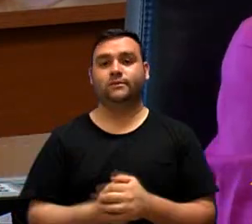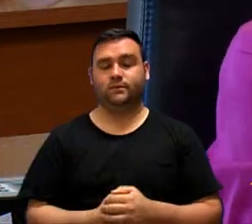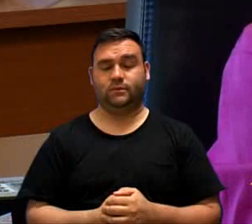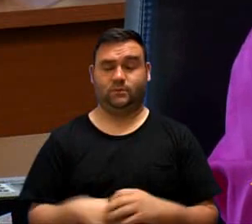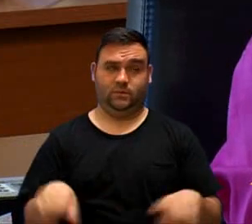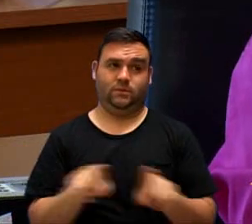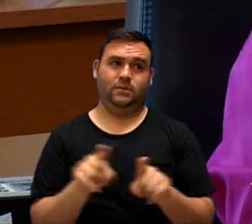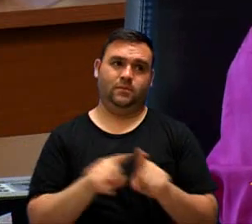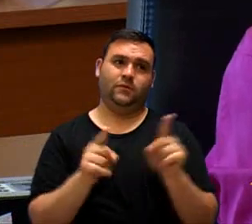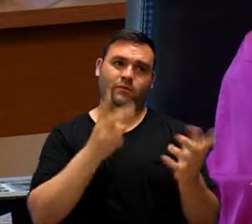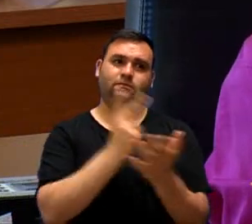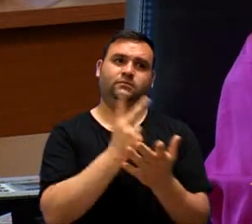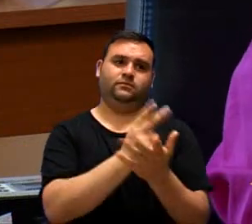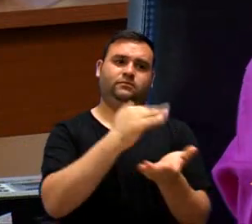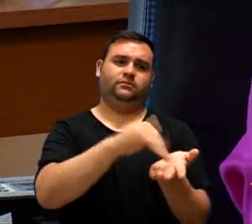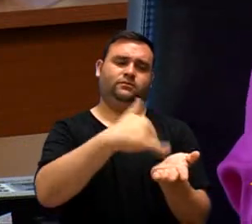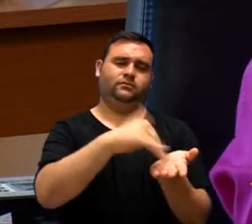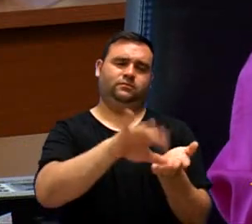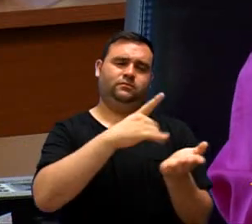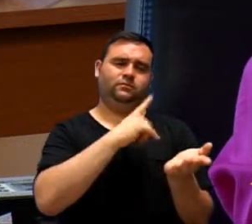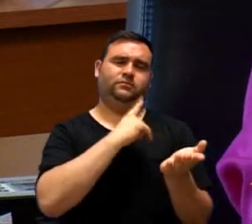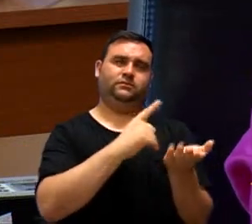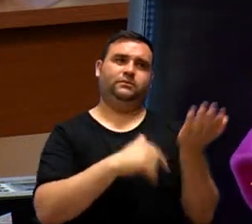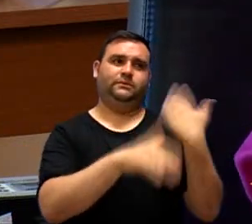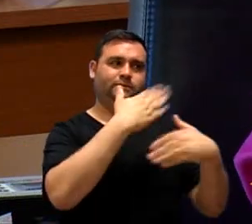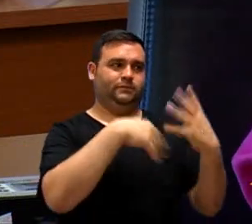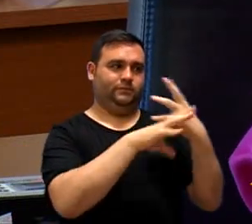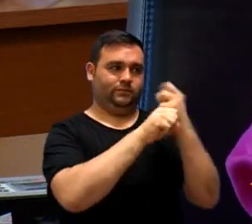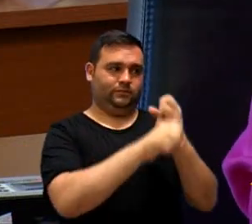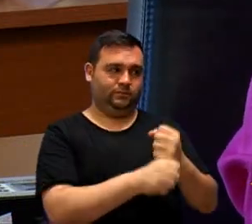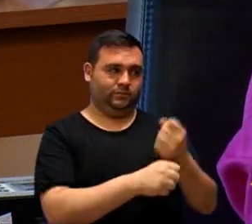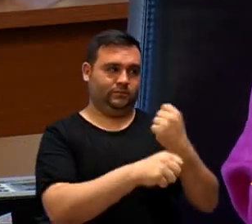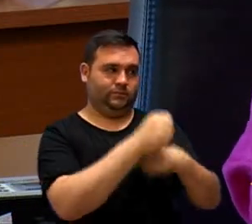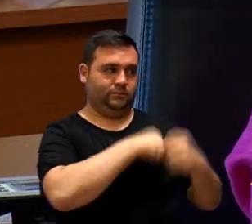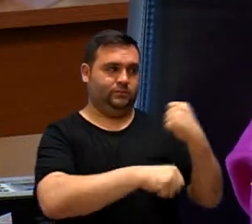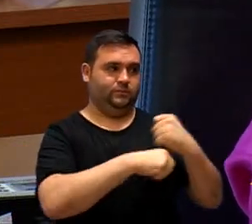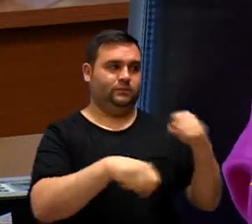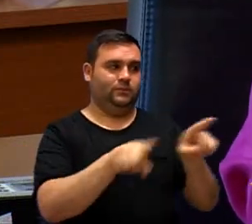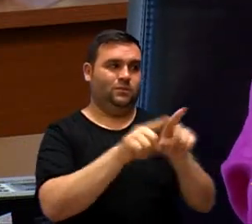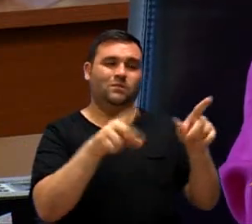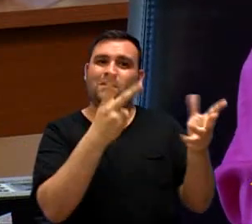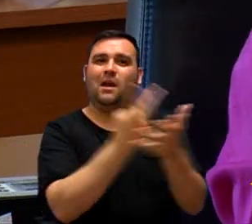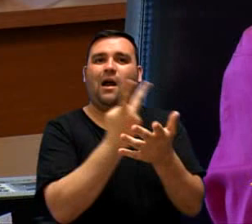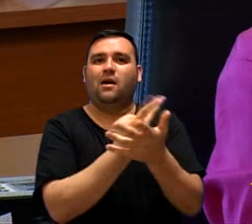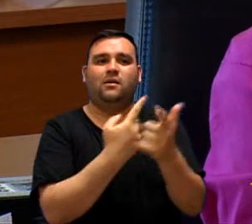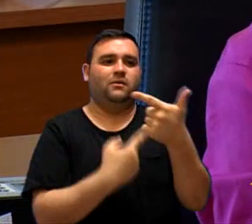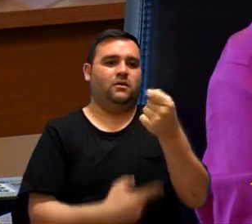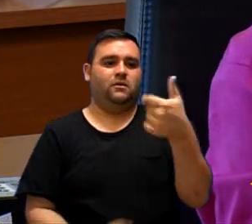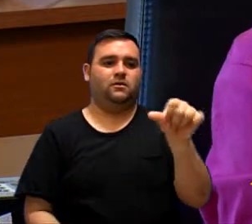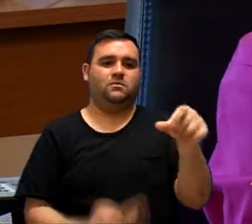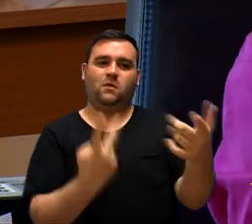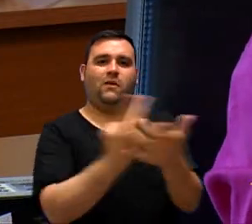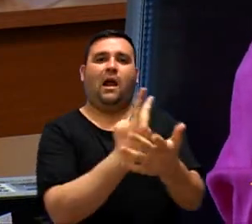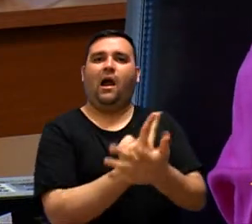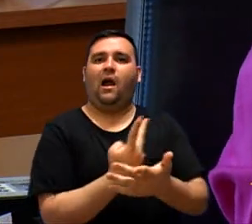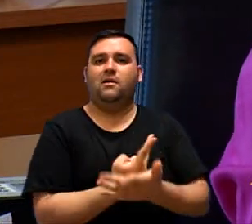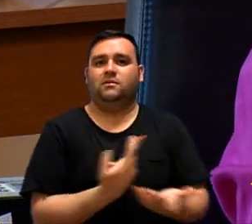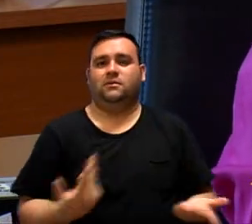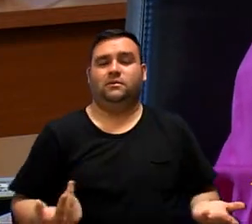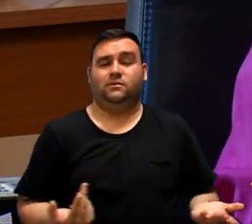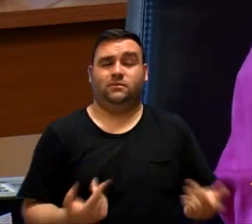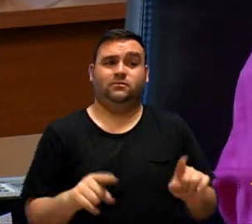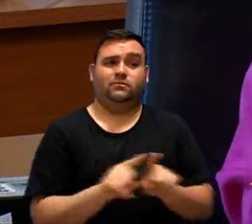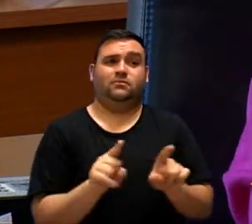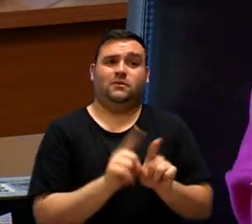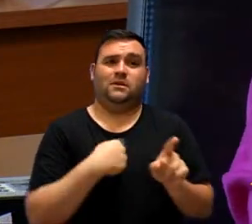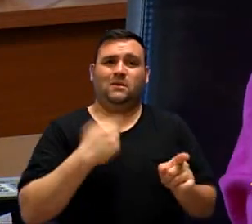O senhor é o mesmo secretário. O senhor fez os orçamentos anteriores também. Deu tudo errado em 2019. E